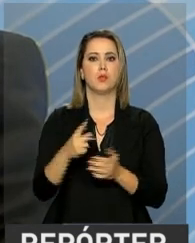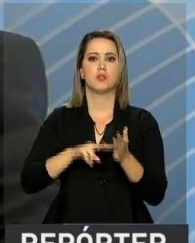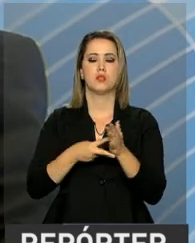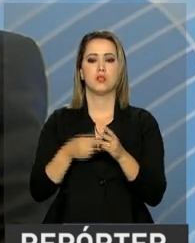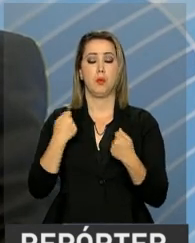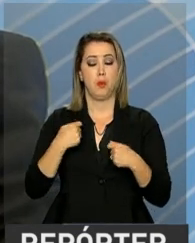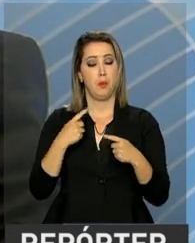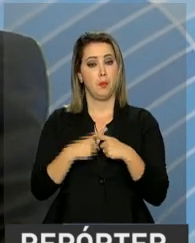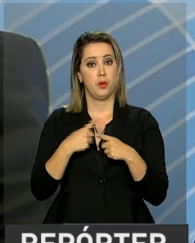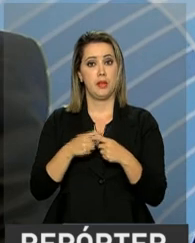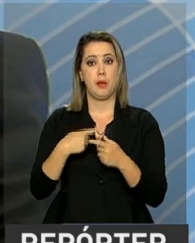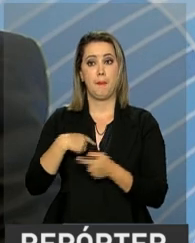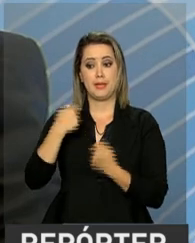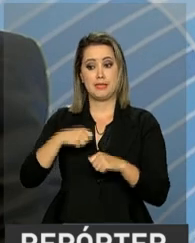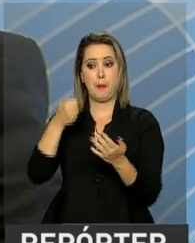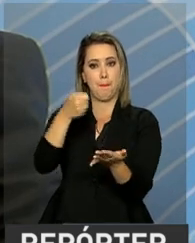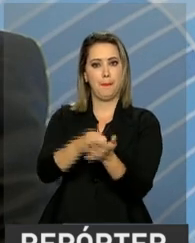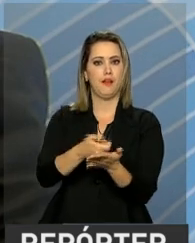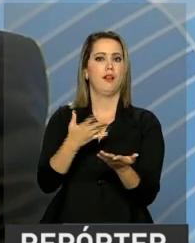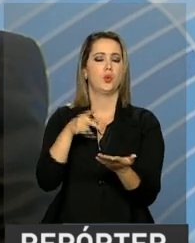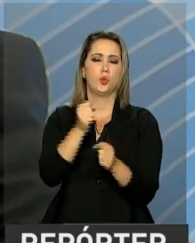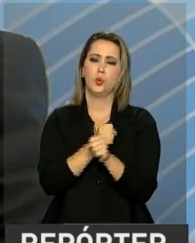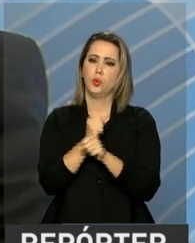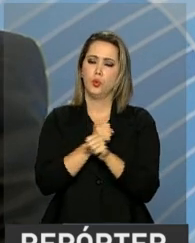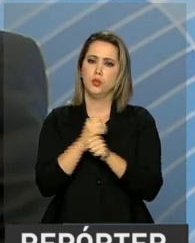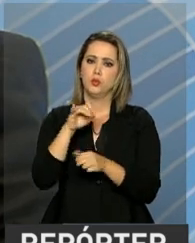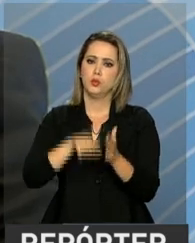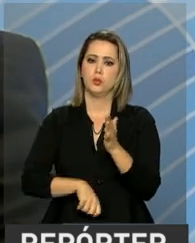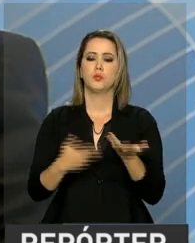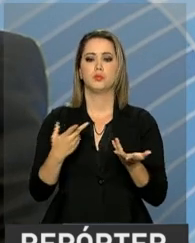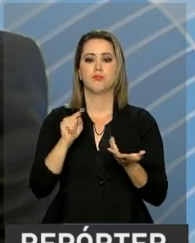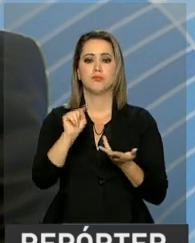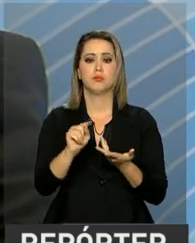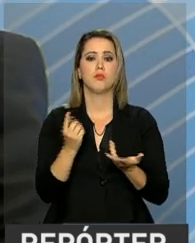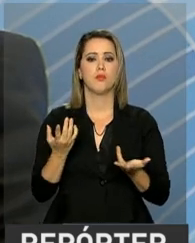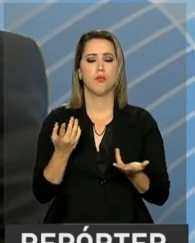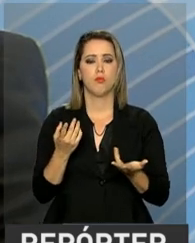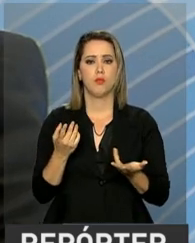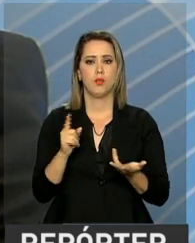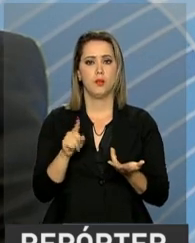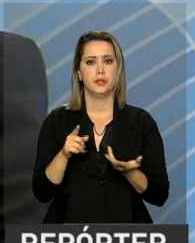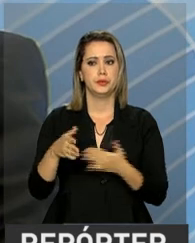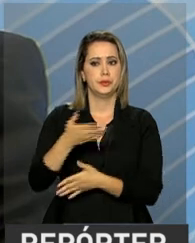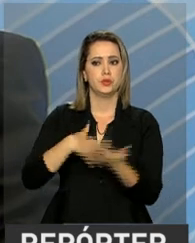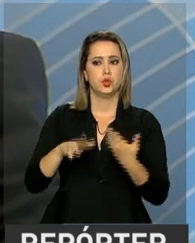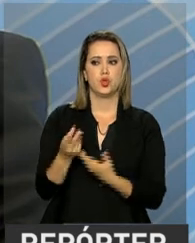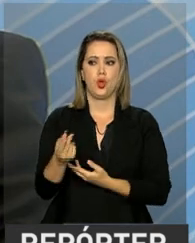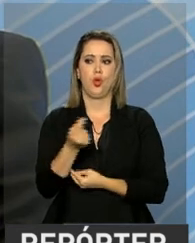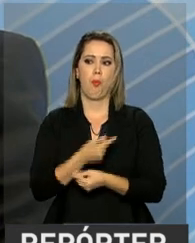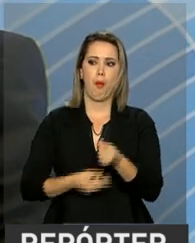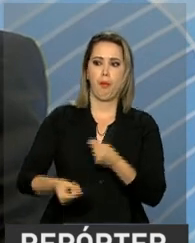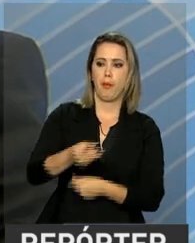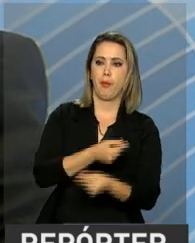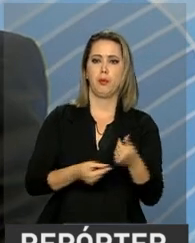obrigamos o trabalhador a contribuir anualmente para o imposto sindical isso gira muito dinheiro em torno